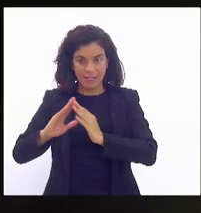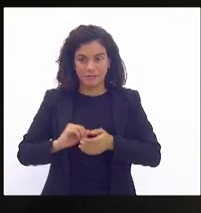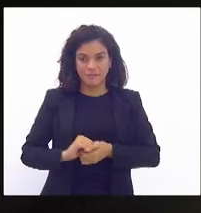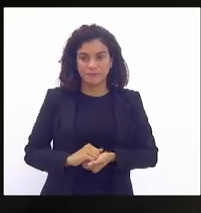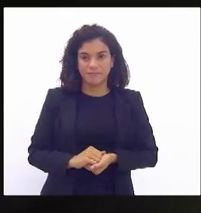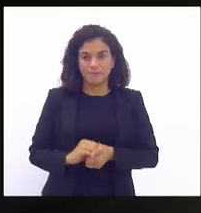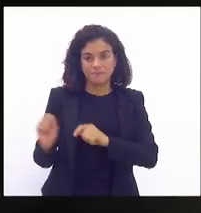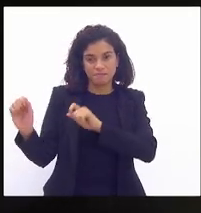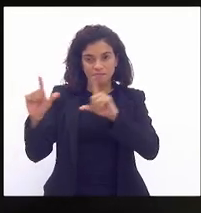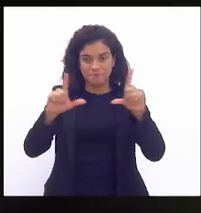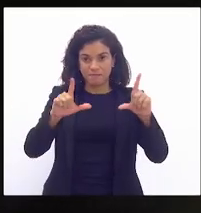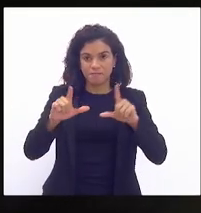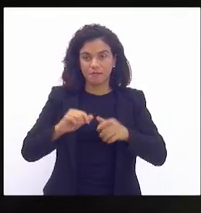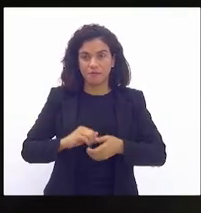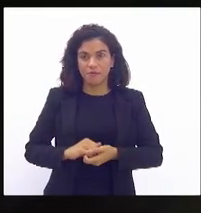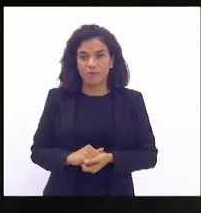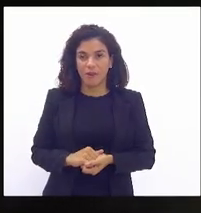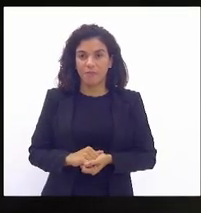favor.